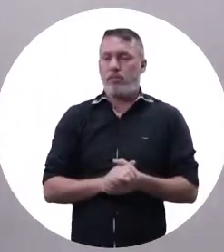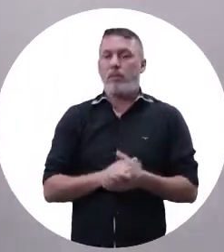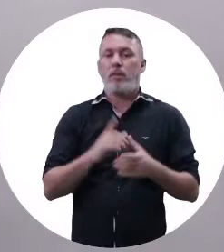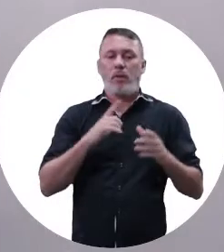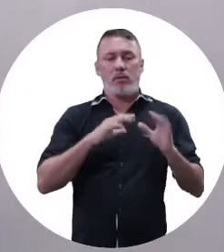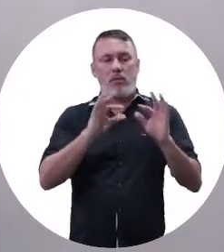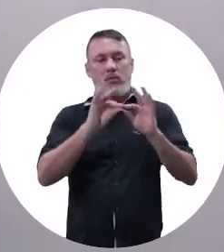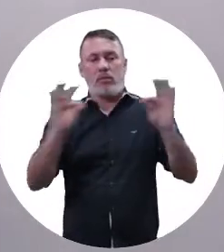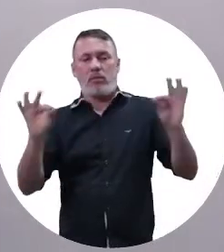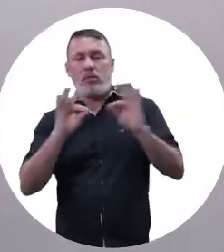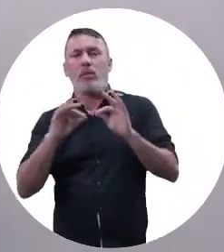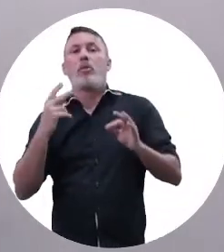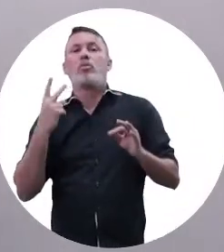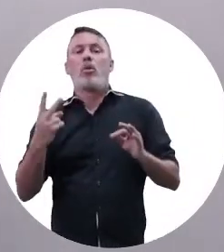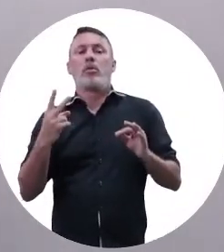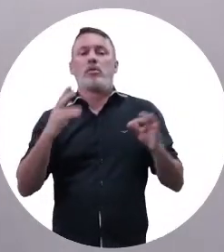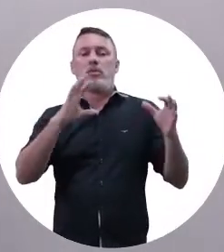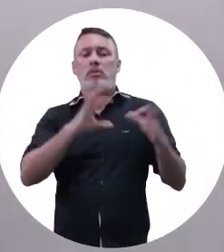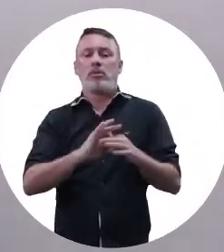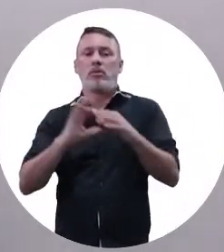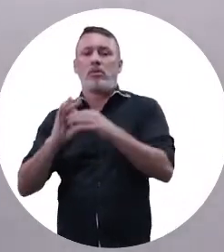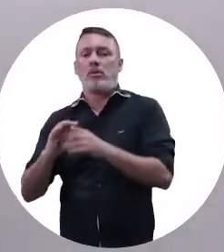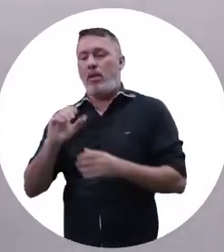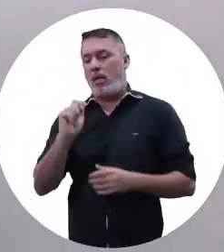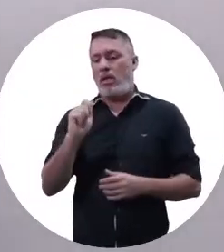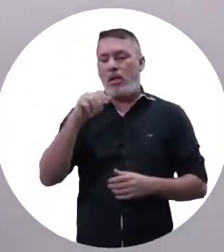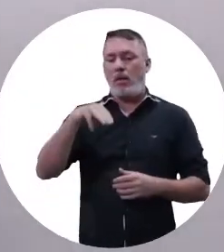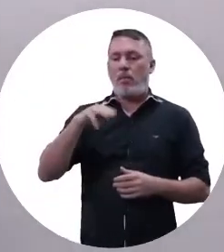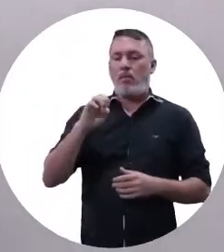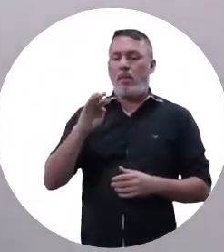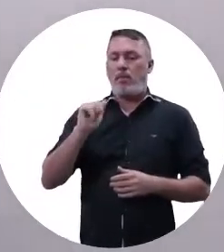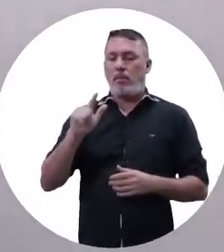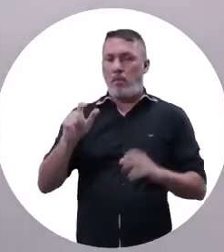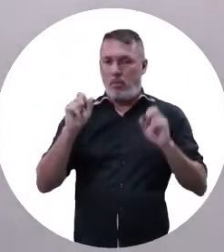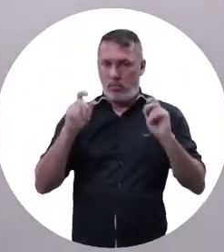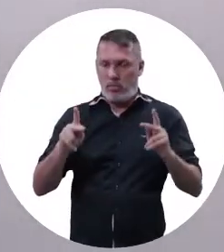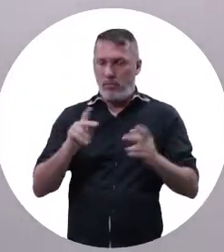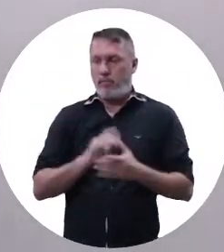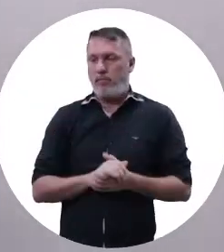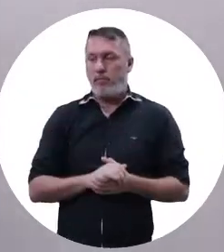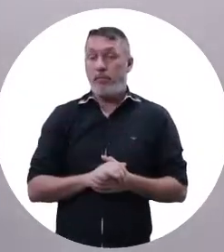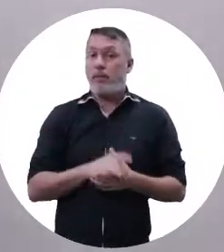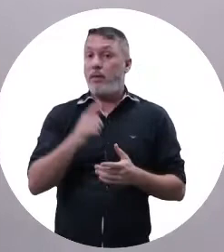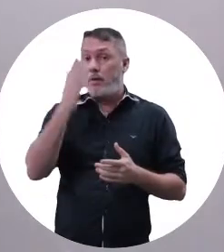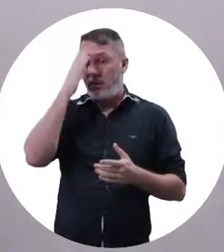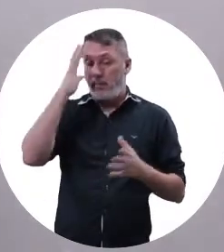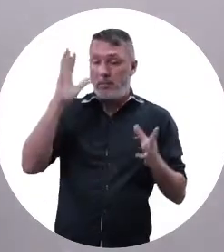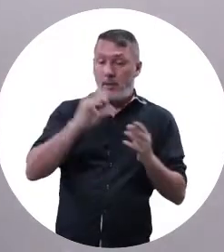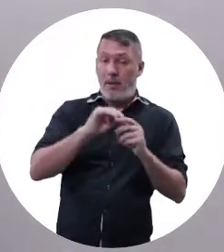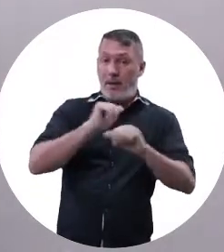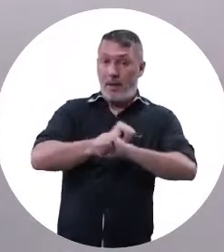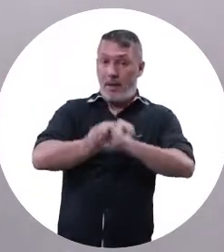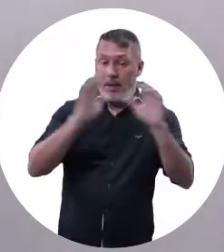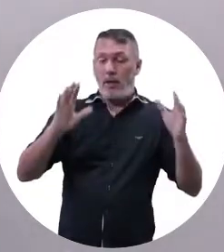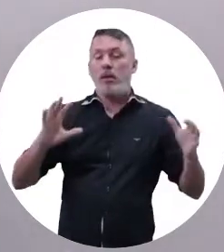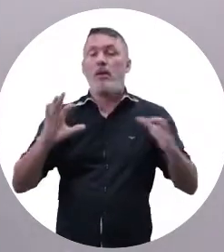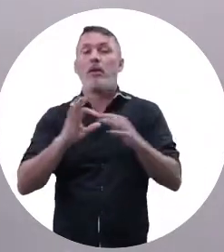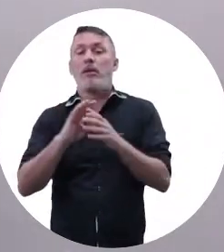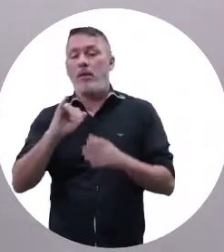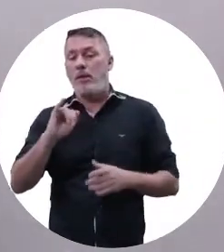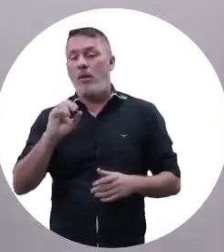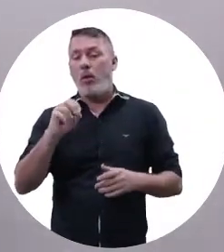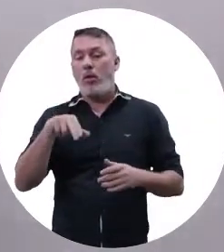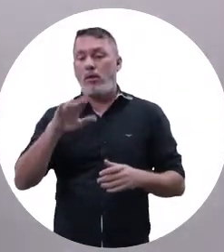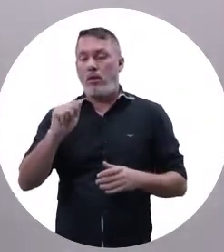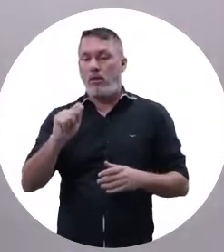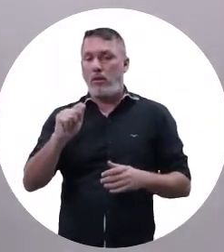ser uma ligação entre dois ametais. Tudo bem? Deixando claro que na ligação iônica existe a formação